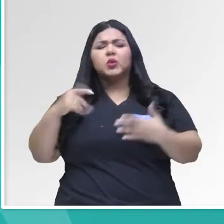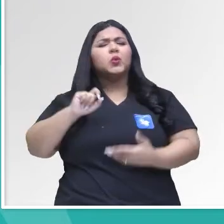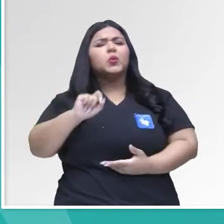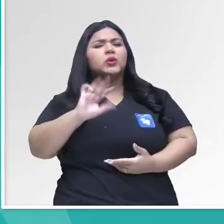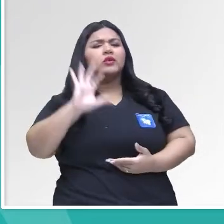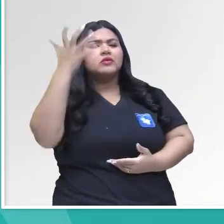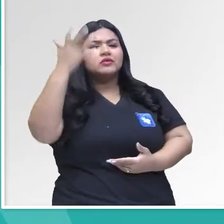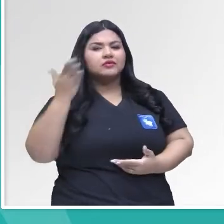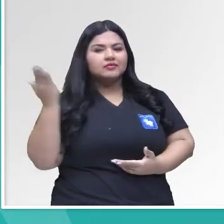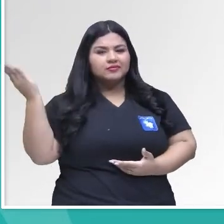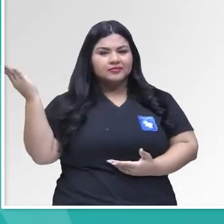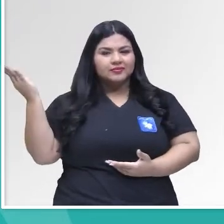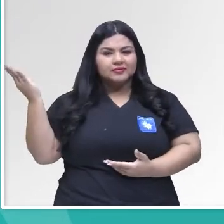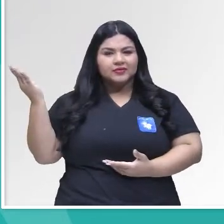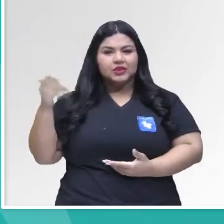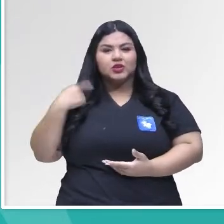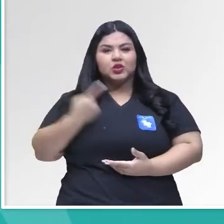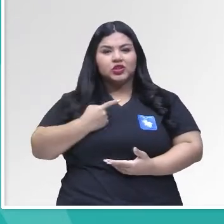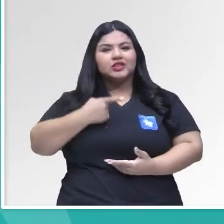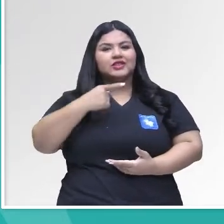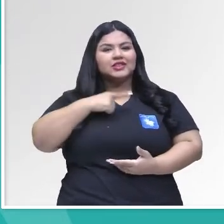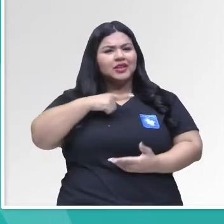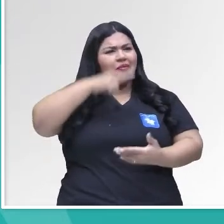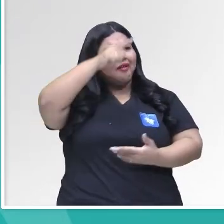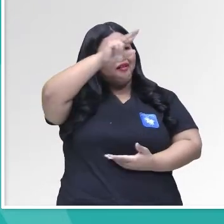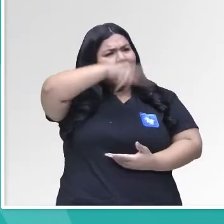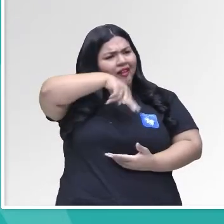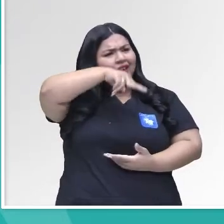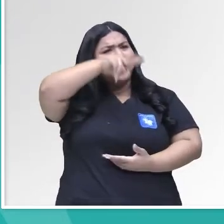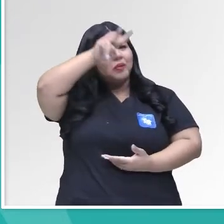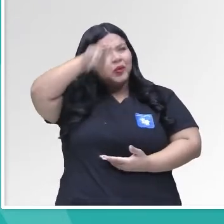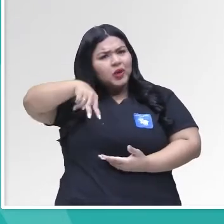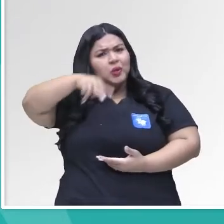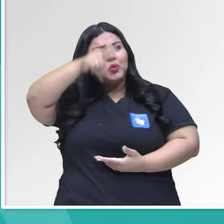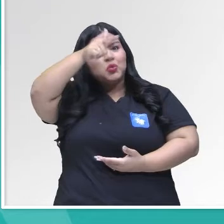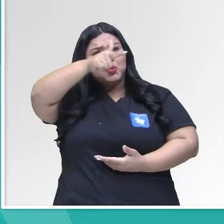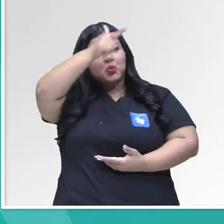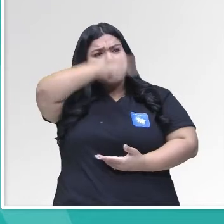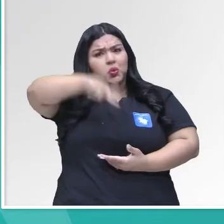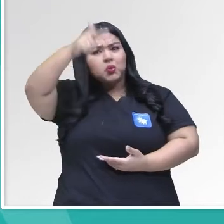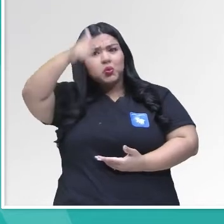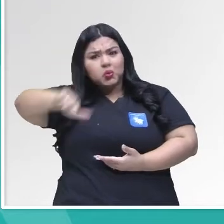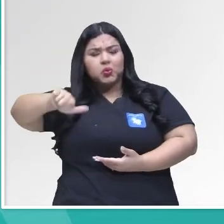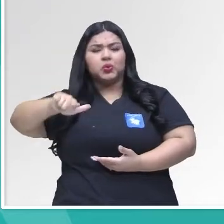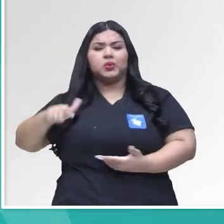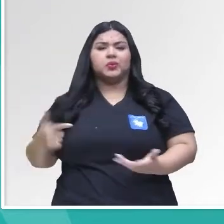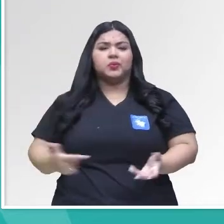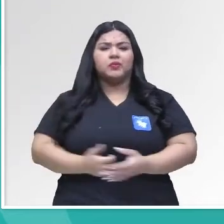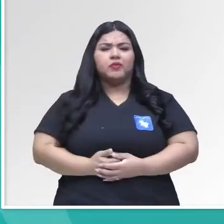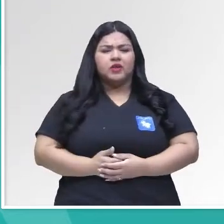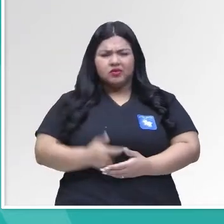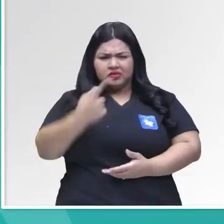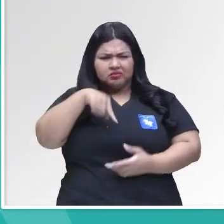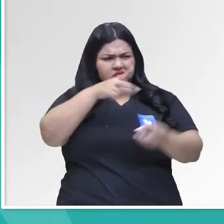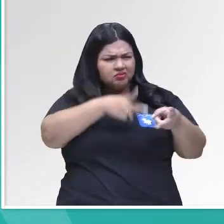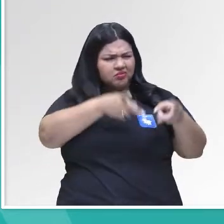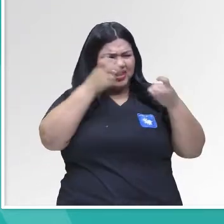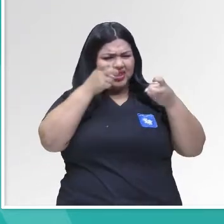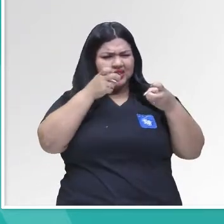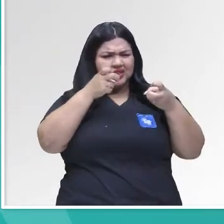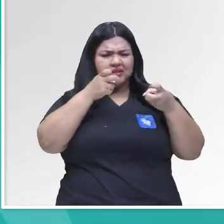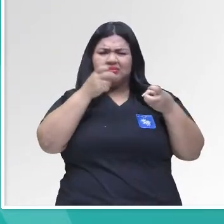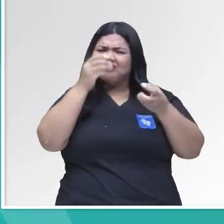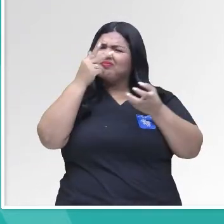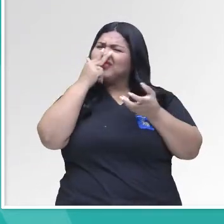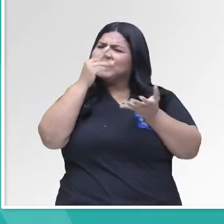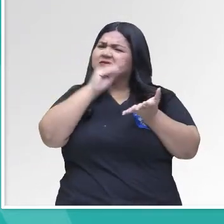aí? Nós lemos duas vezes o texto. Duas vezes. Você foi percebendo que parece que falta algo